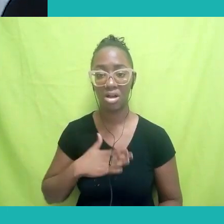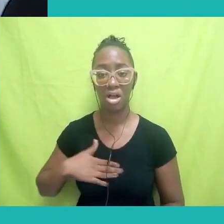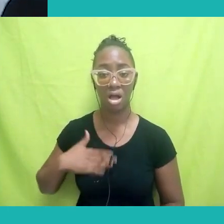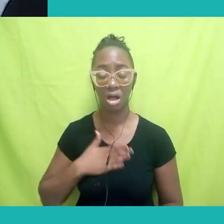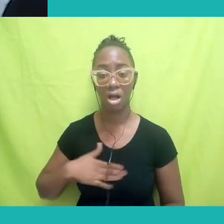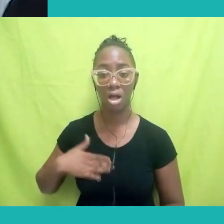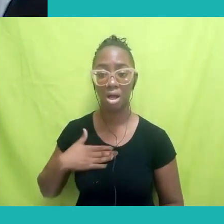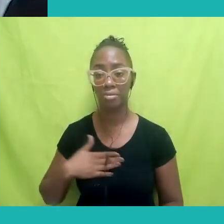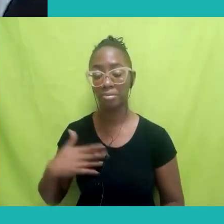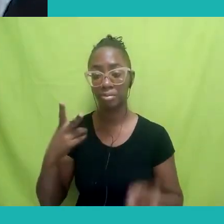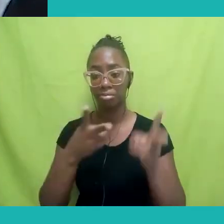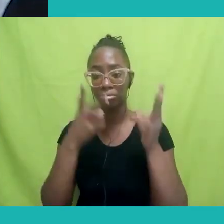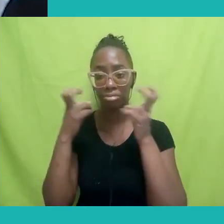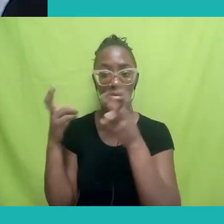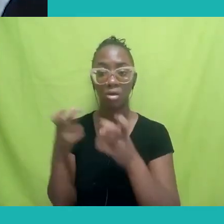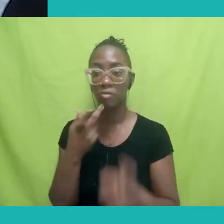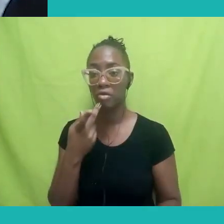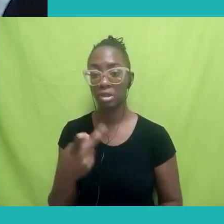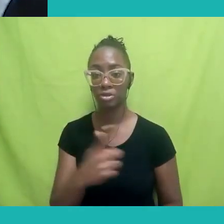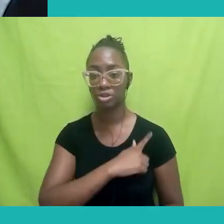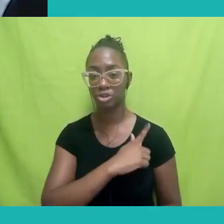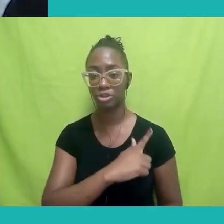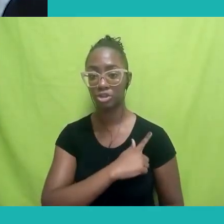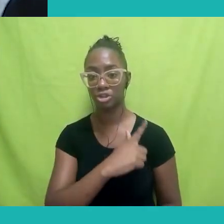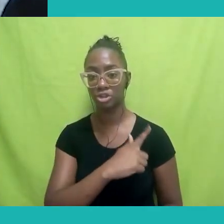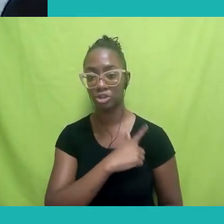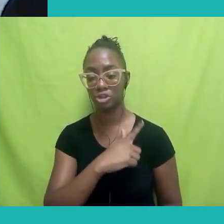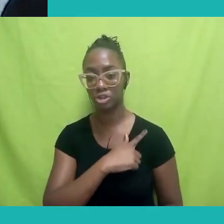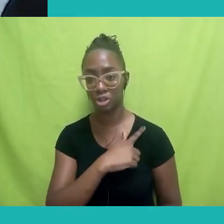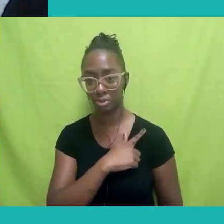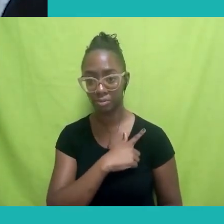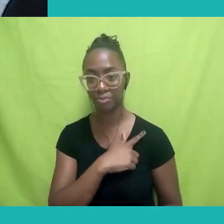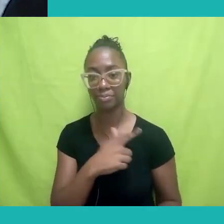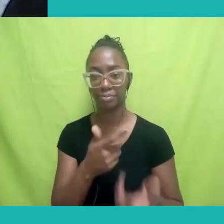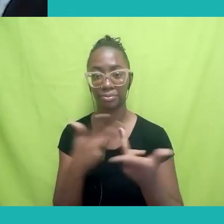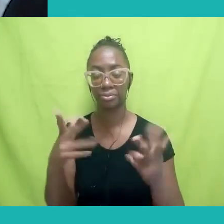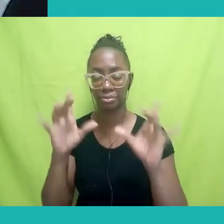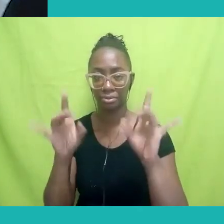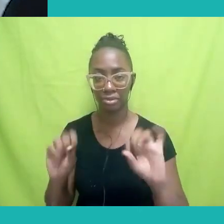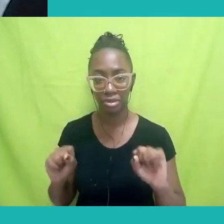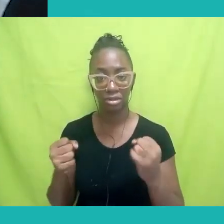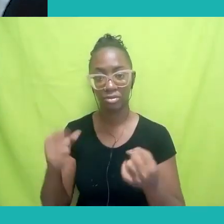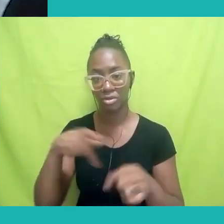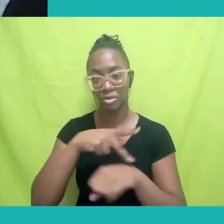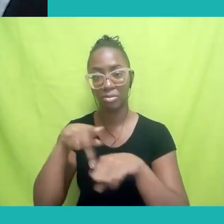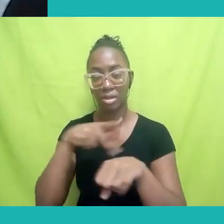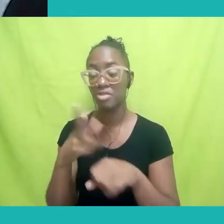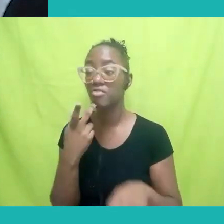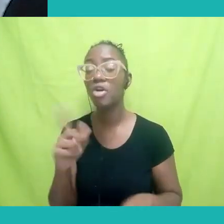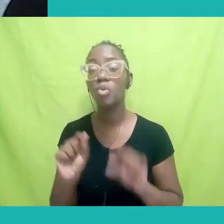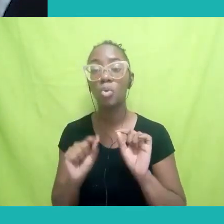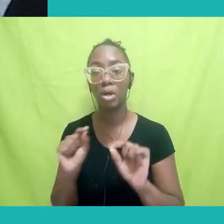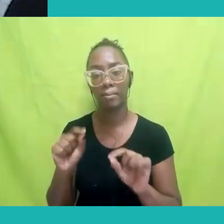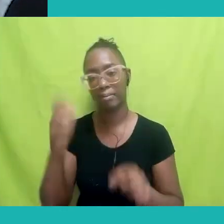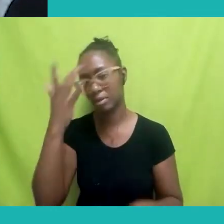estamos aqui falando da gestão de um recurso que é o recurso essencial da defesa de qualquer país, que são as pessoas.